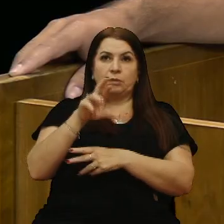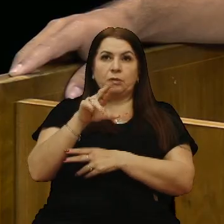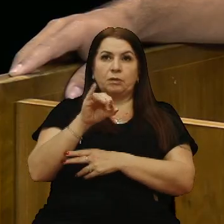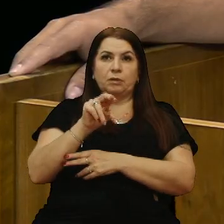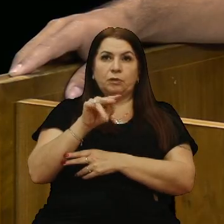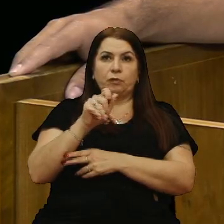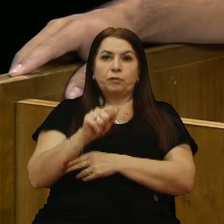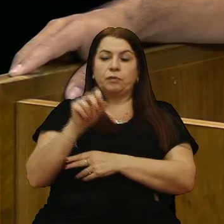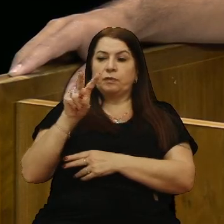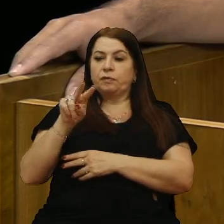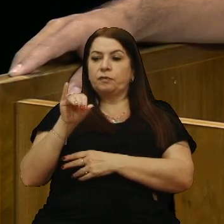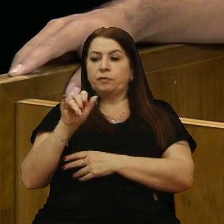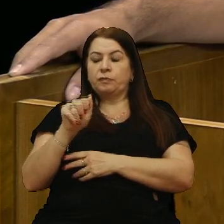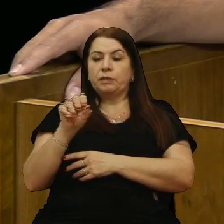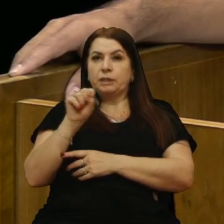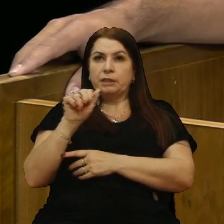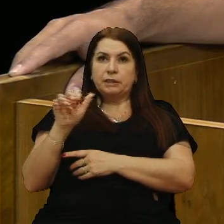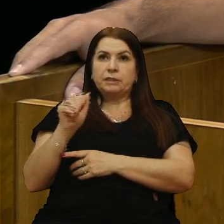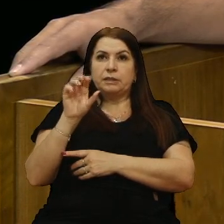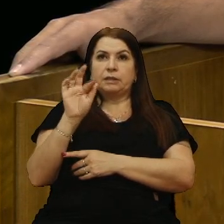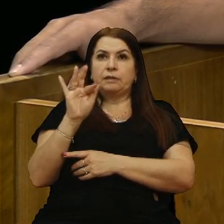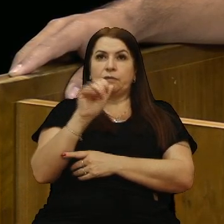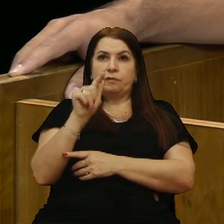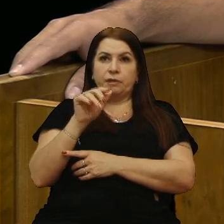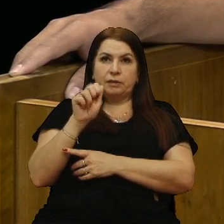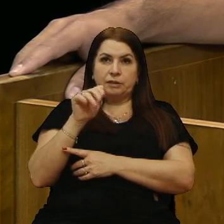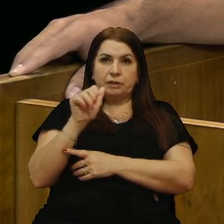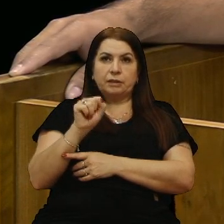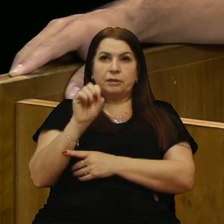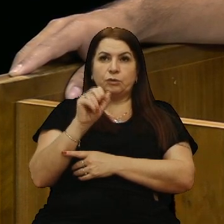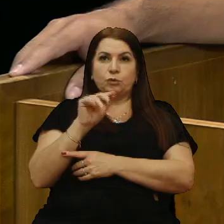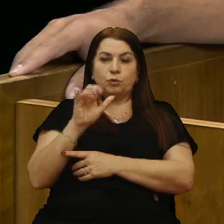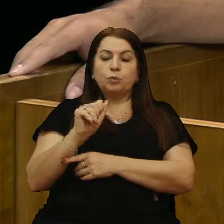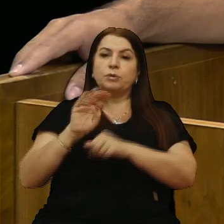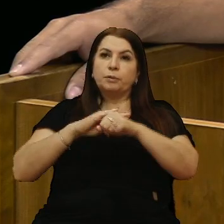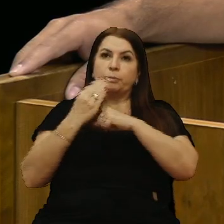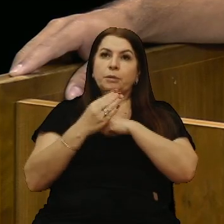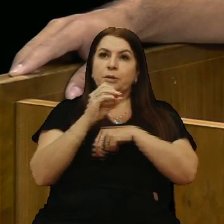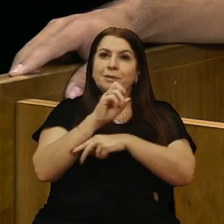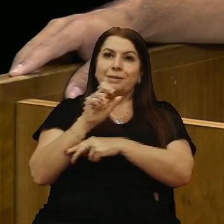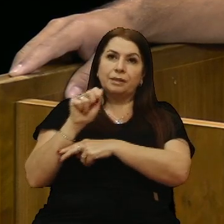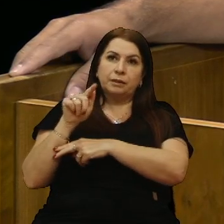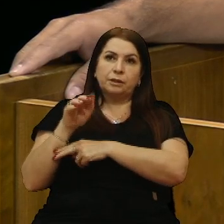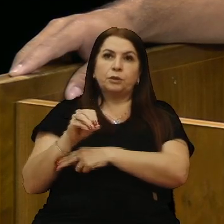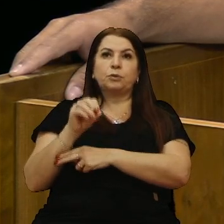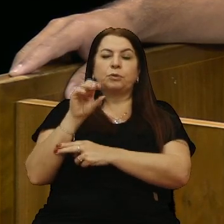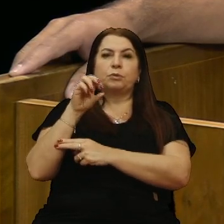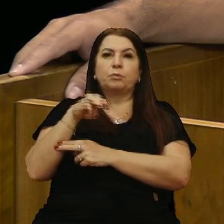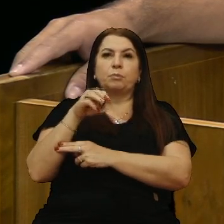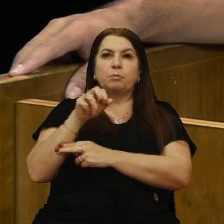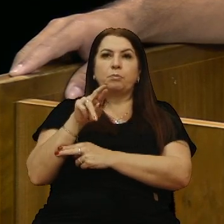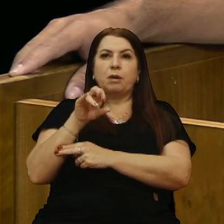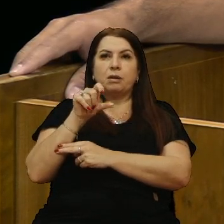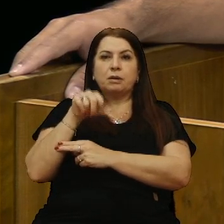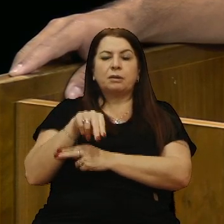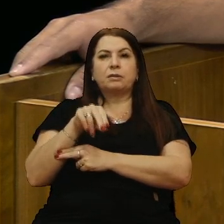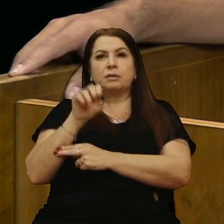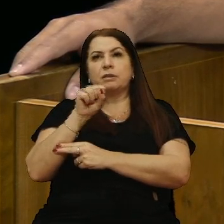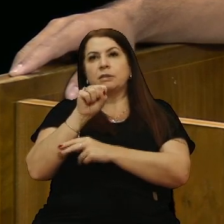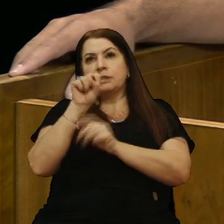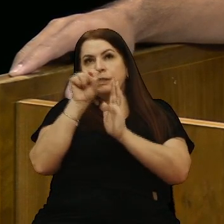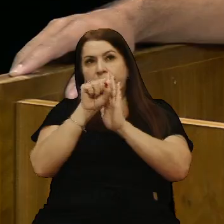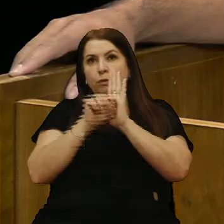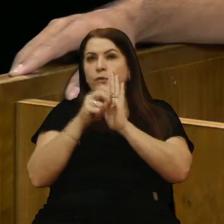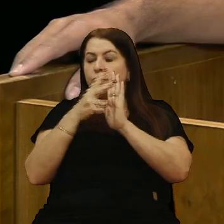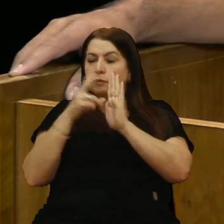Vila Seca, Fazenda Souza, o pessoal do bairro Serrano, né, Capivari, Marilã, século XX, todas essas